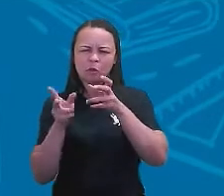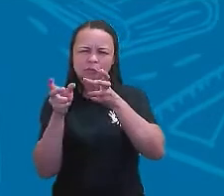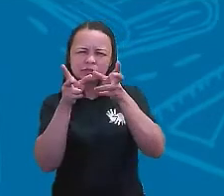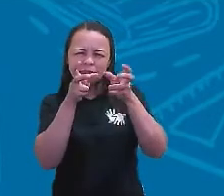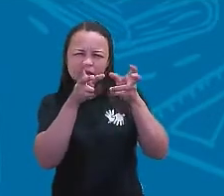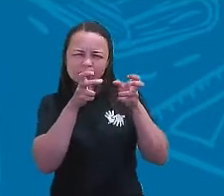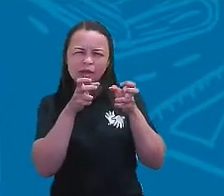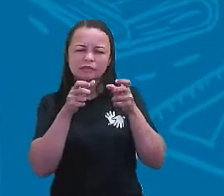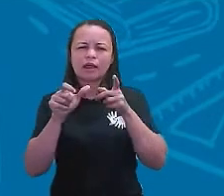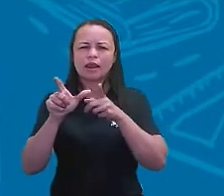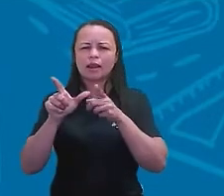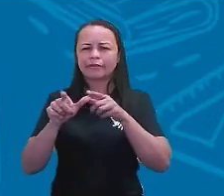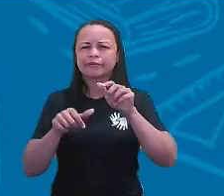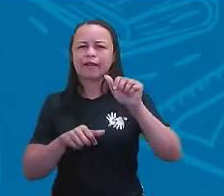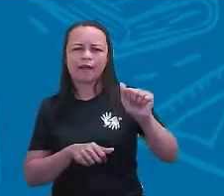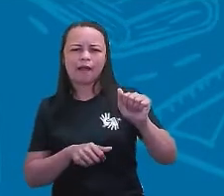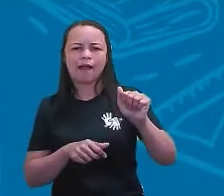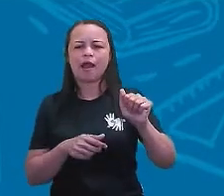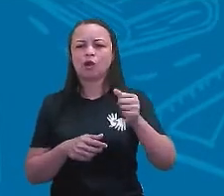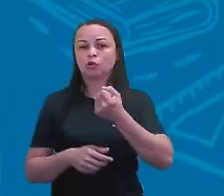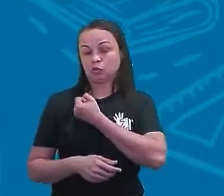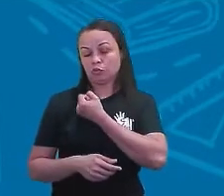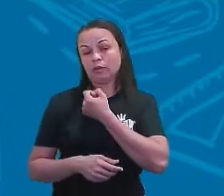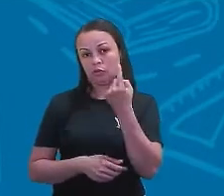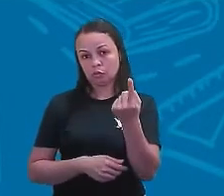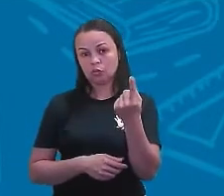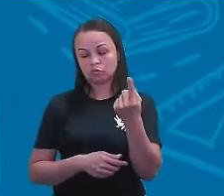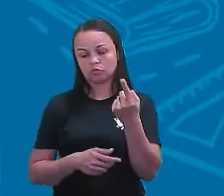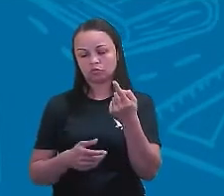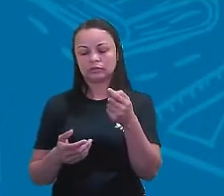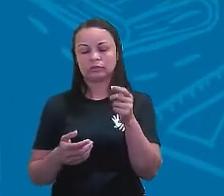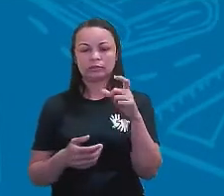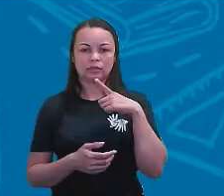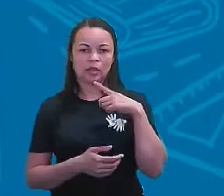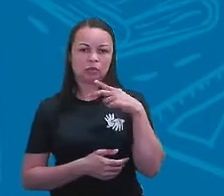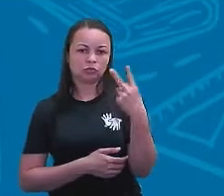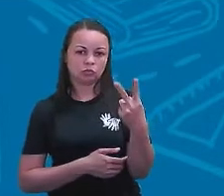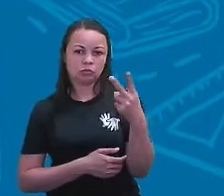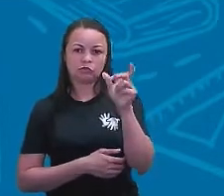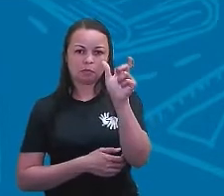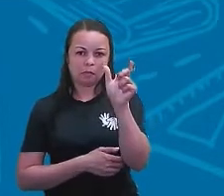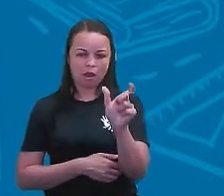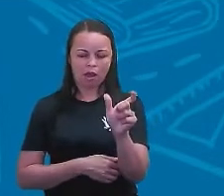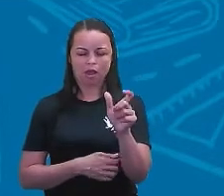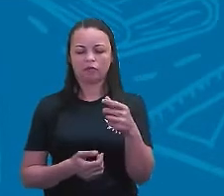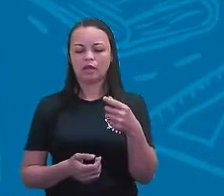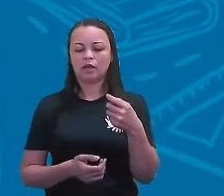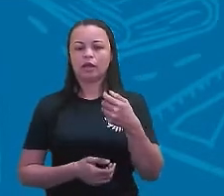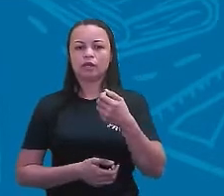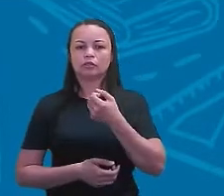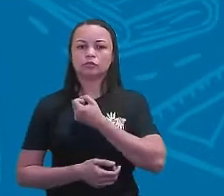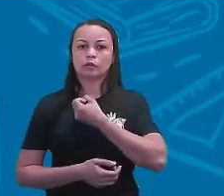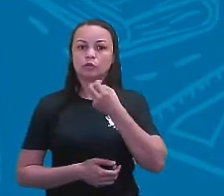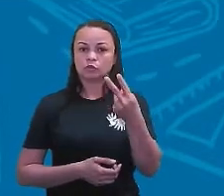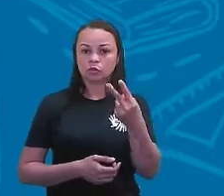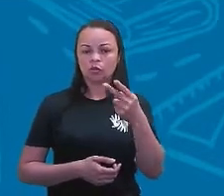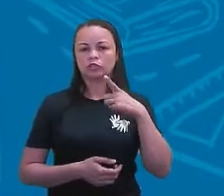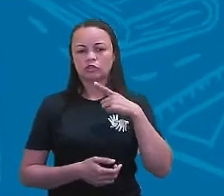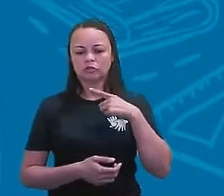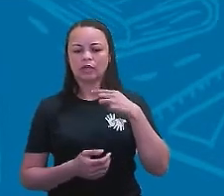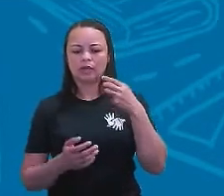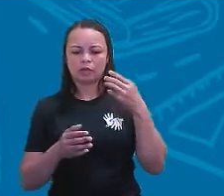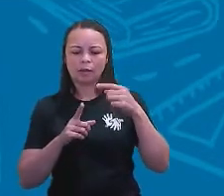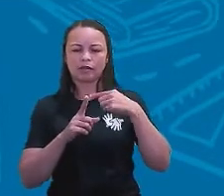na tua letra A, tá? No número 1, na verdade, eu tenho 2 palavrinhas. Na 2, eu tenho mais 2, ou seja, todas